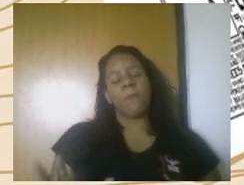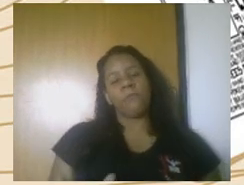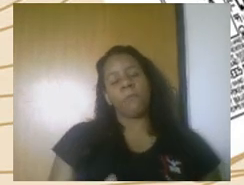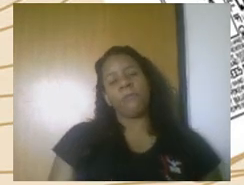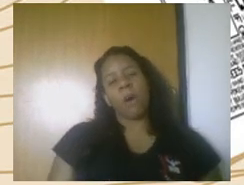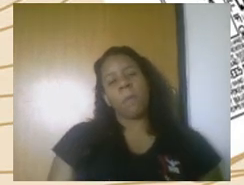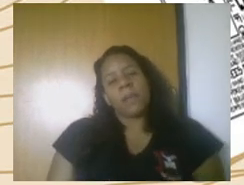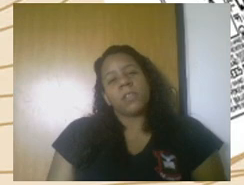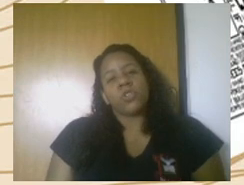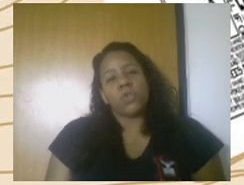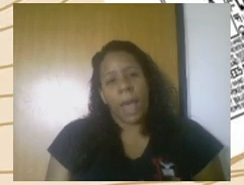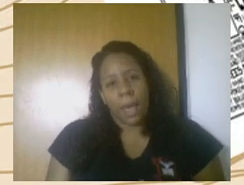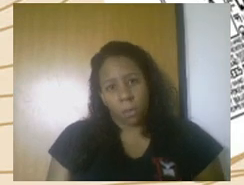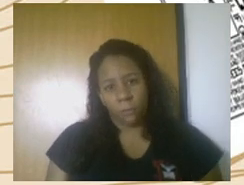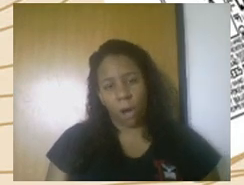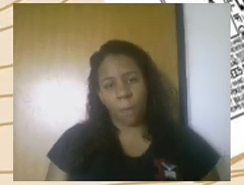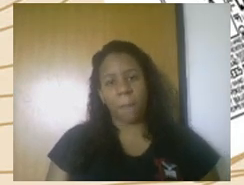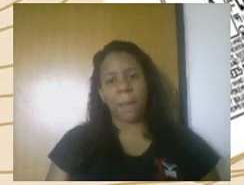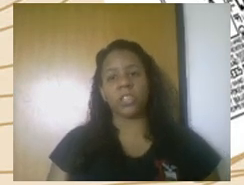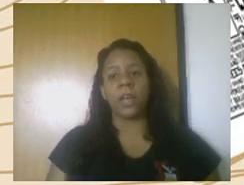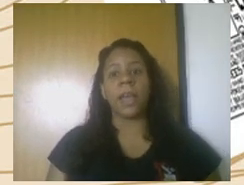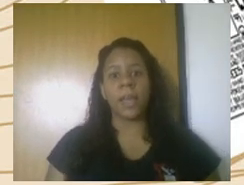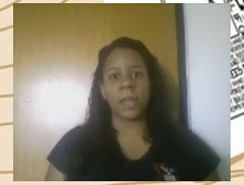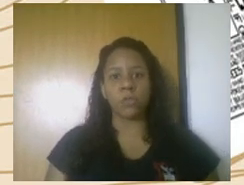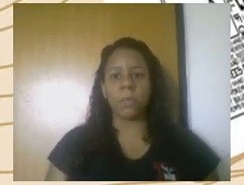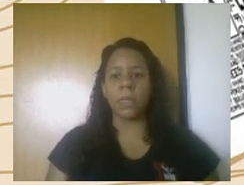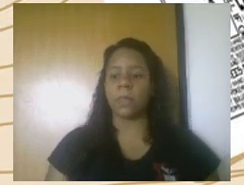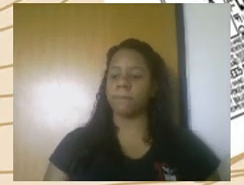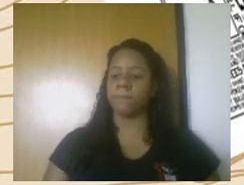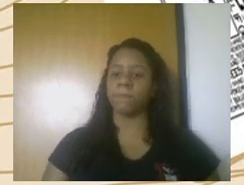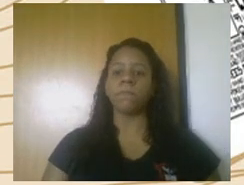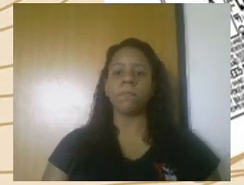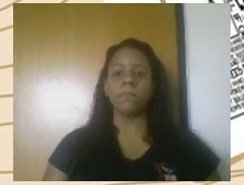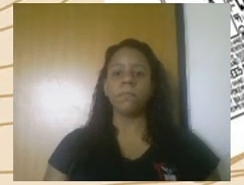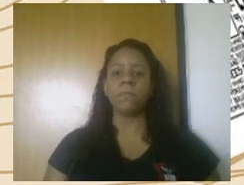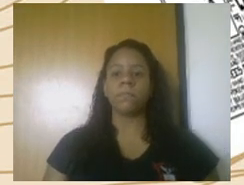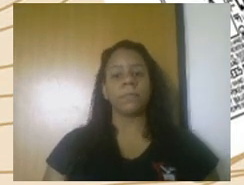de uma forma mais enxugada, uma forma mais resumida.